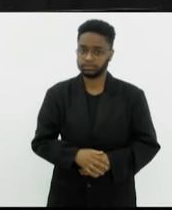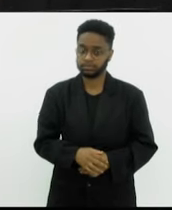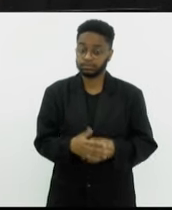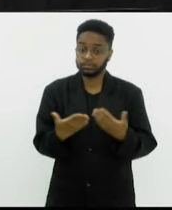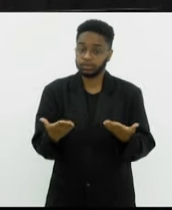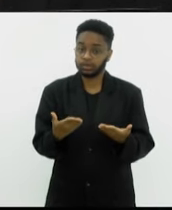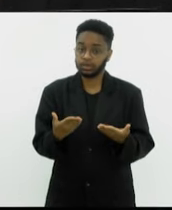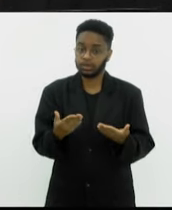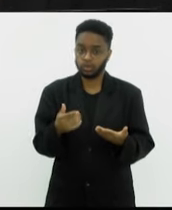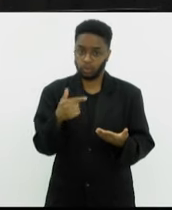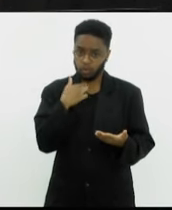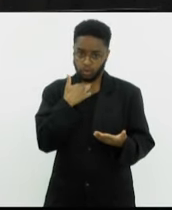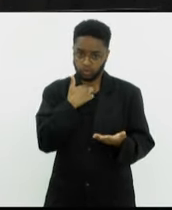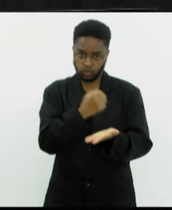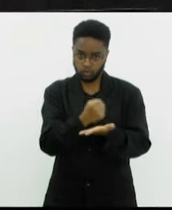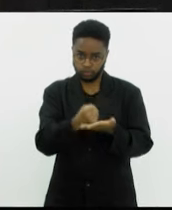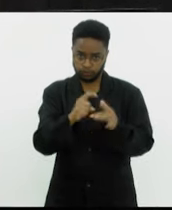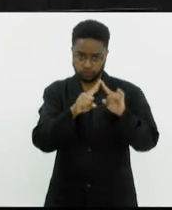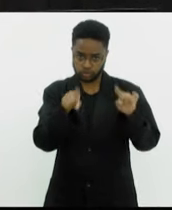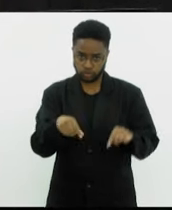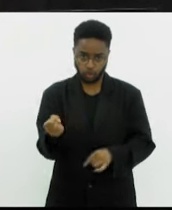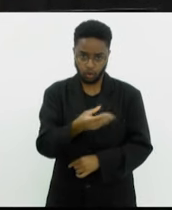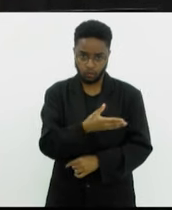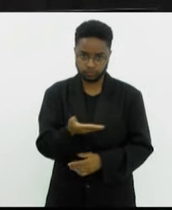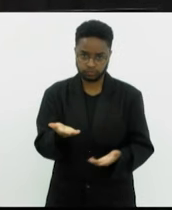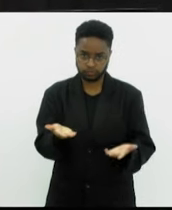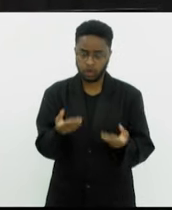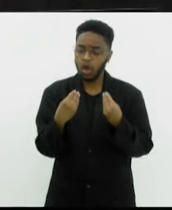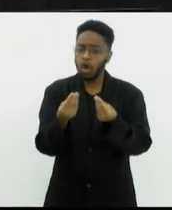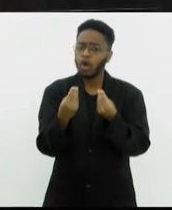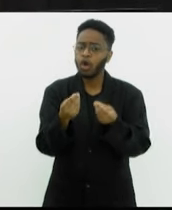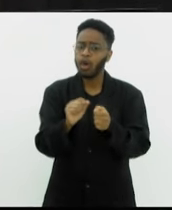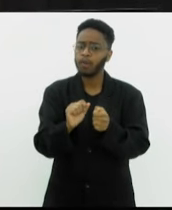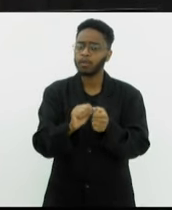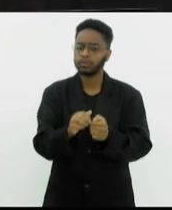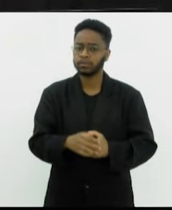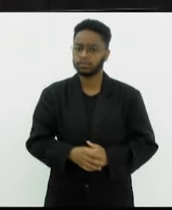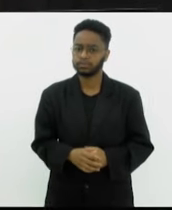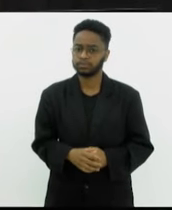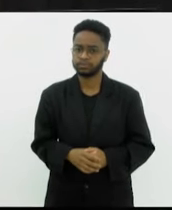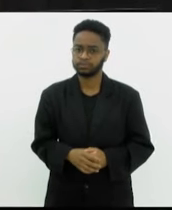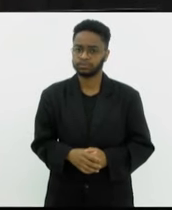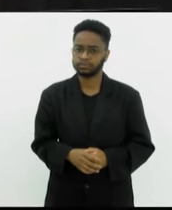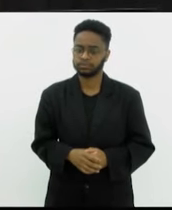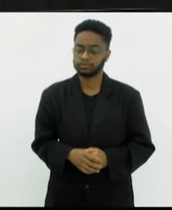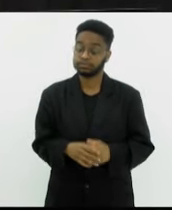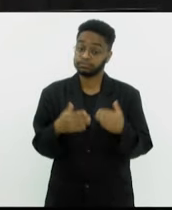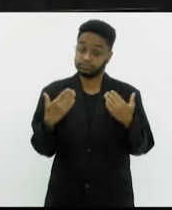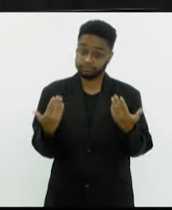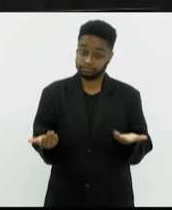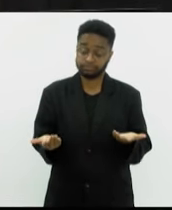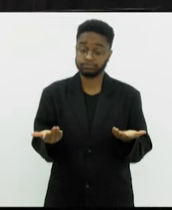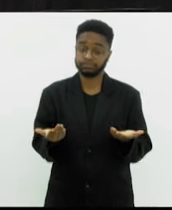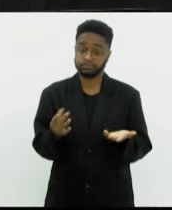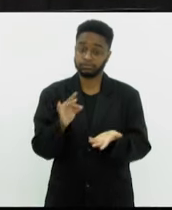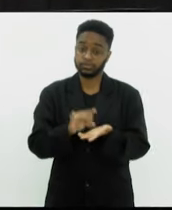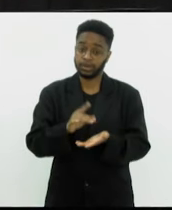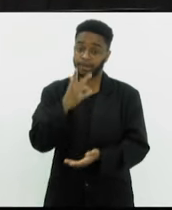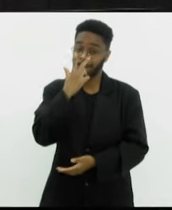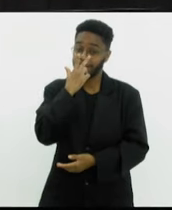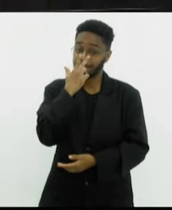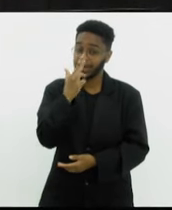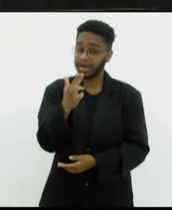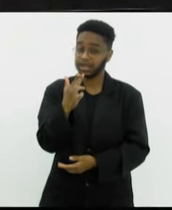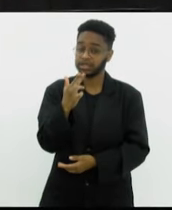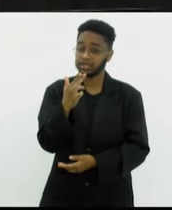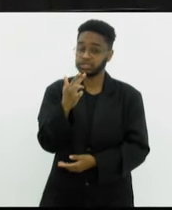você não contrata mais pessoal? Como é que faz isso? Então, parece que o